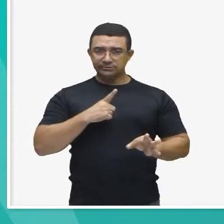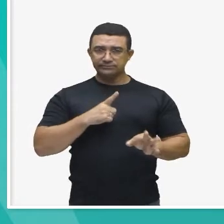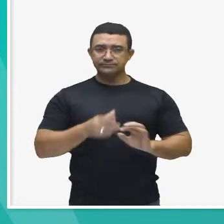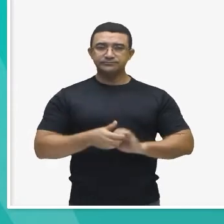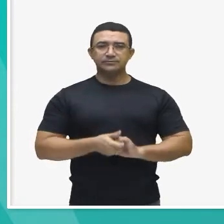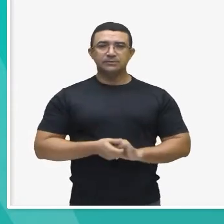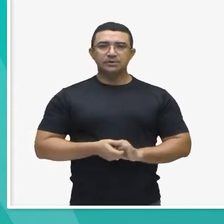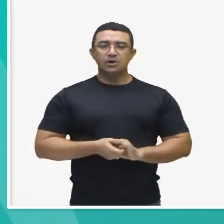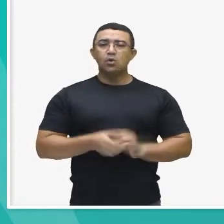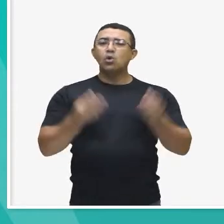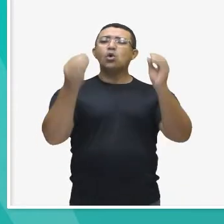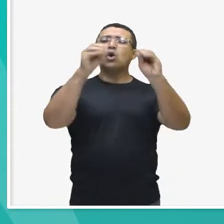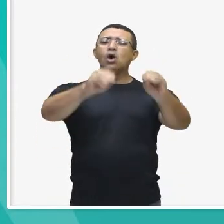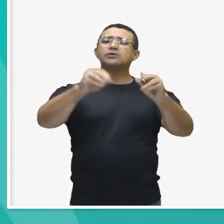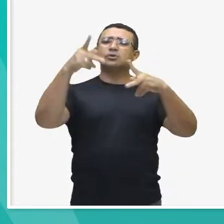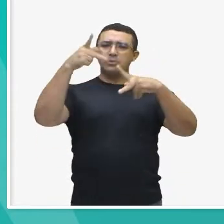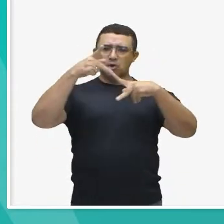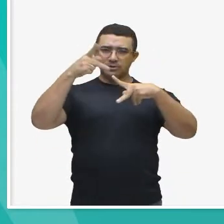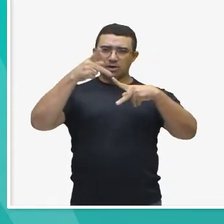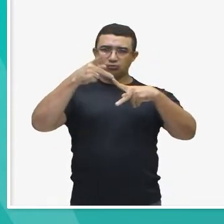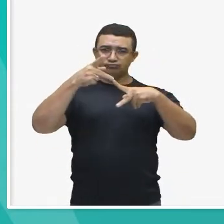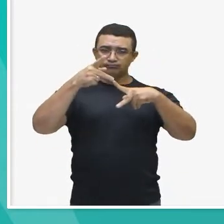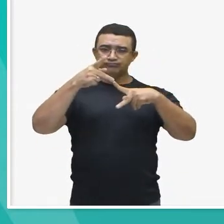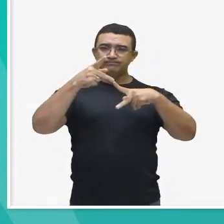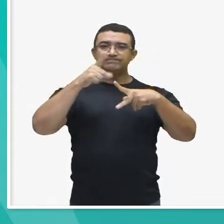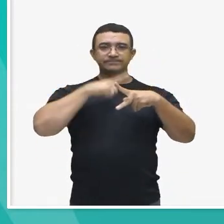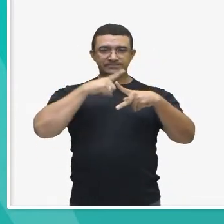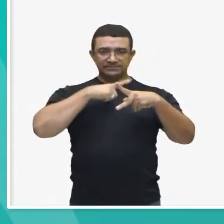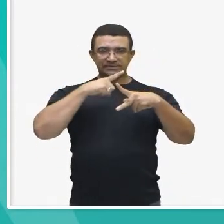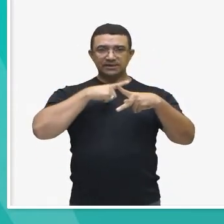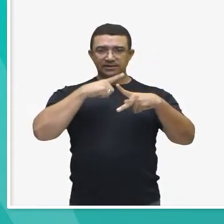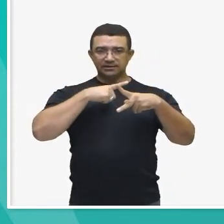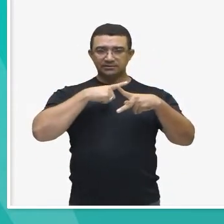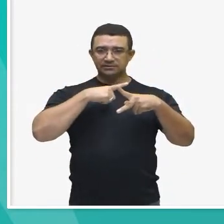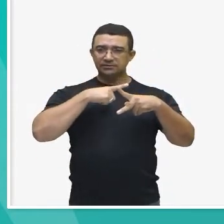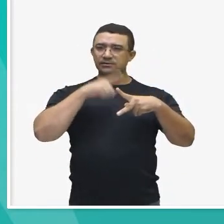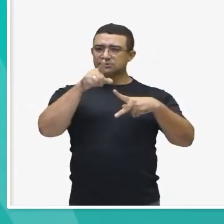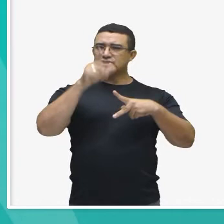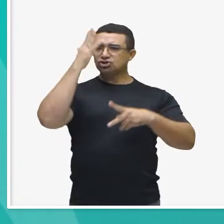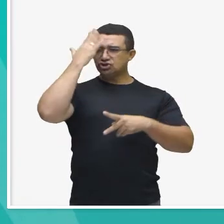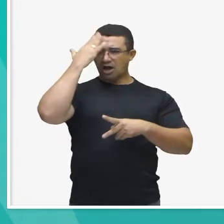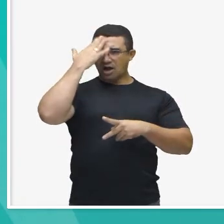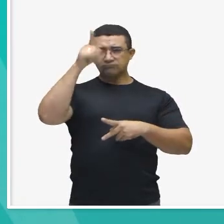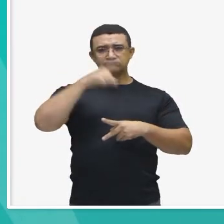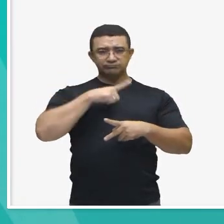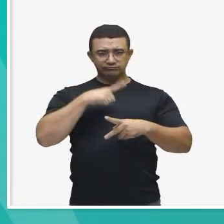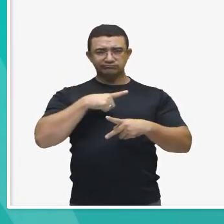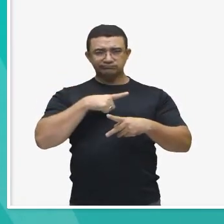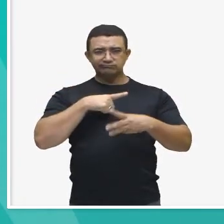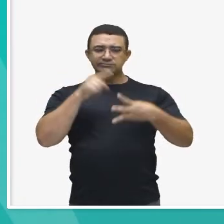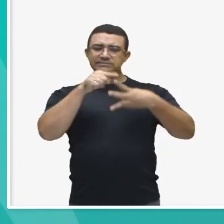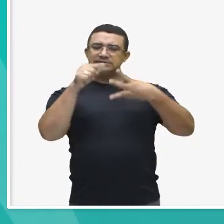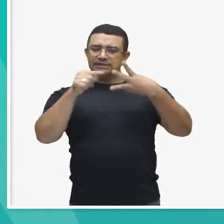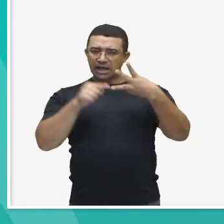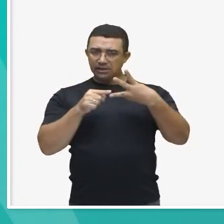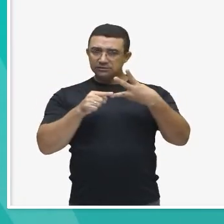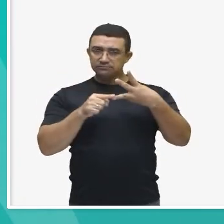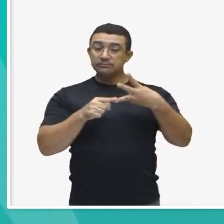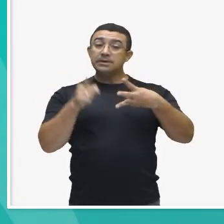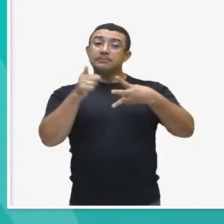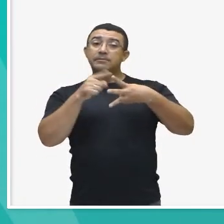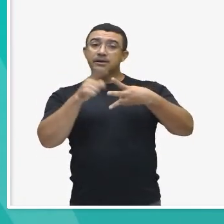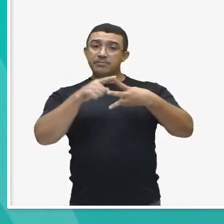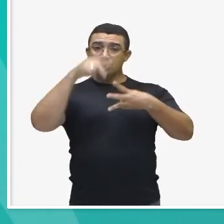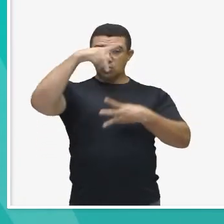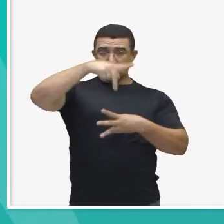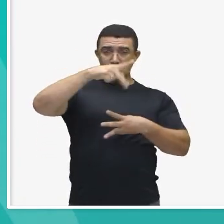a colocação pronominal, vocês também já aprenderam que são três: a próclise, né,